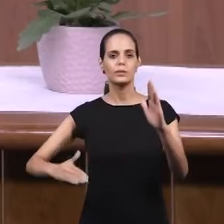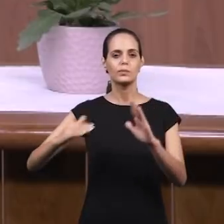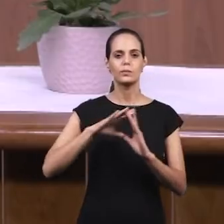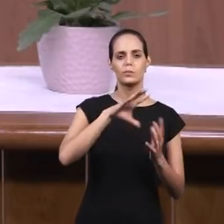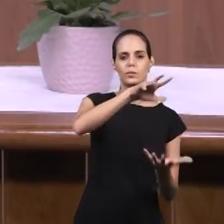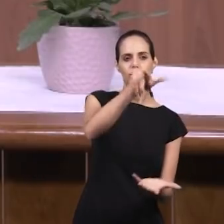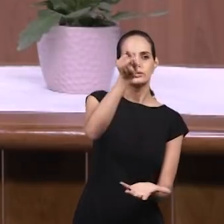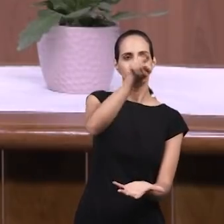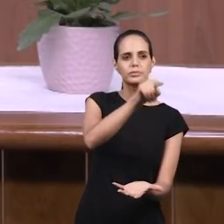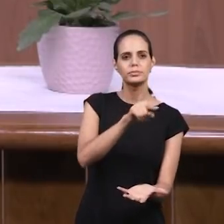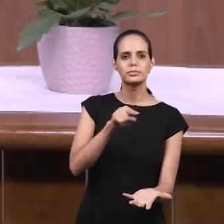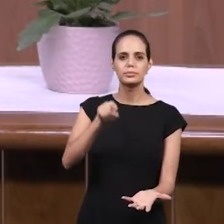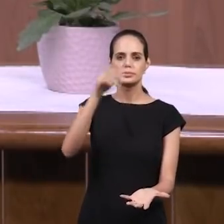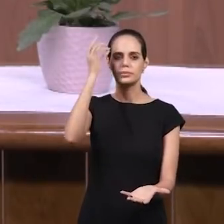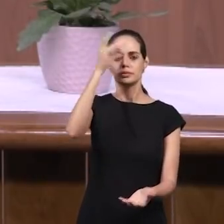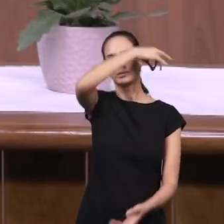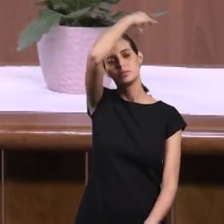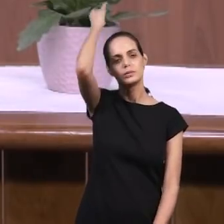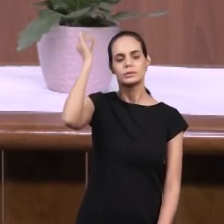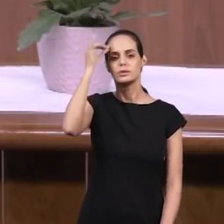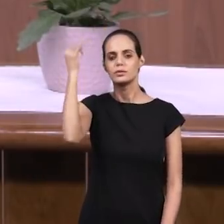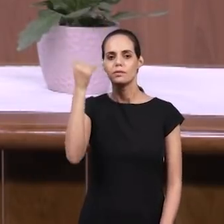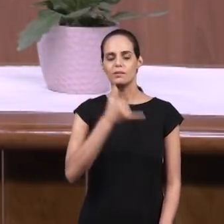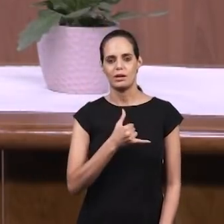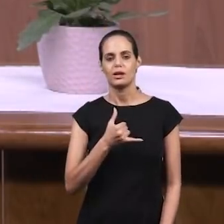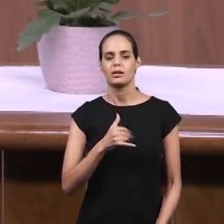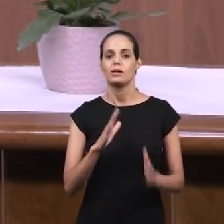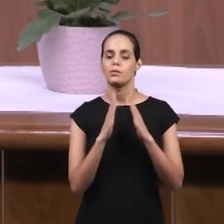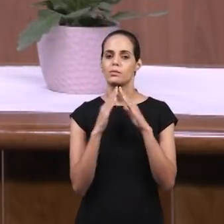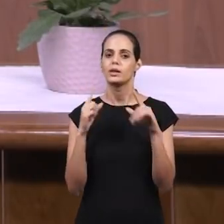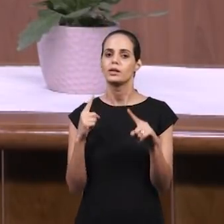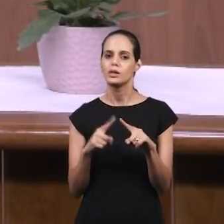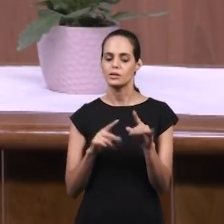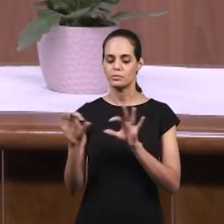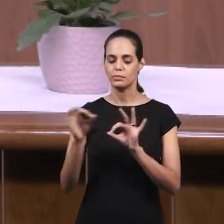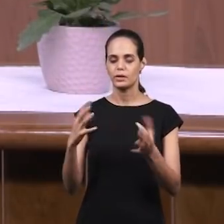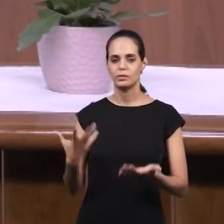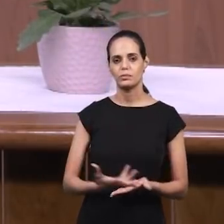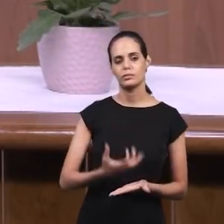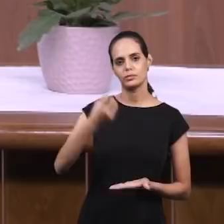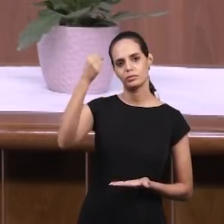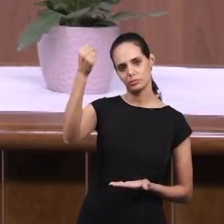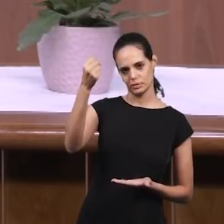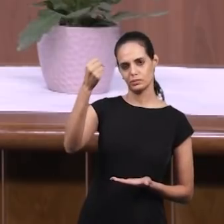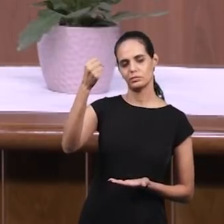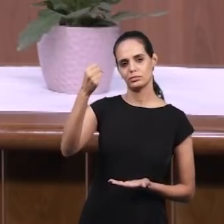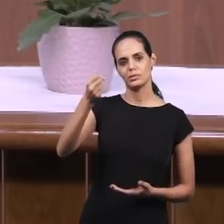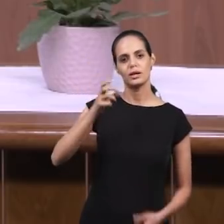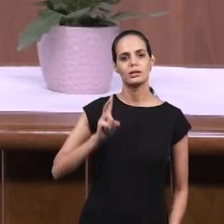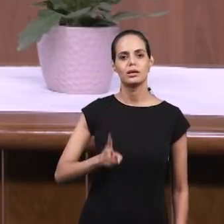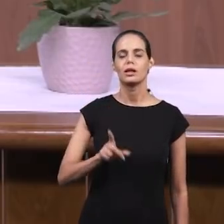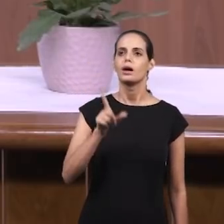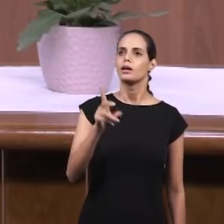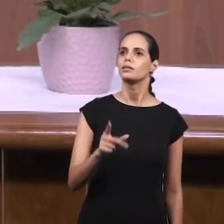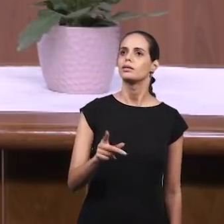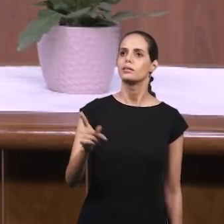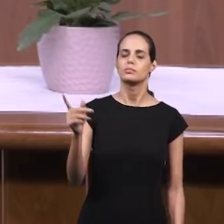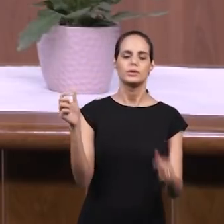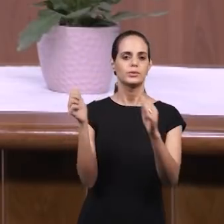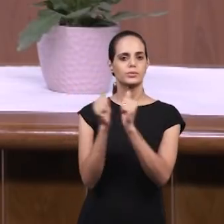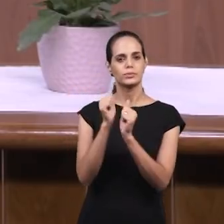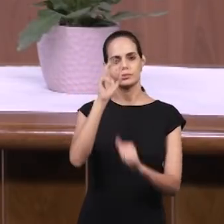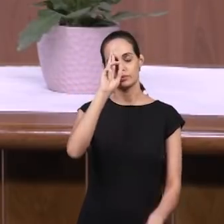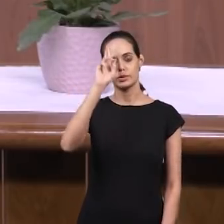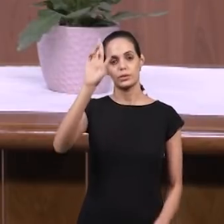mundo, onde uma igreja está sendo preparada para o arrebatamento, para subir e para estar sempre com o